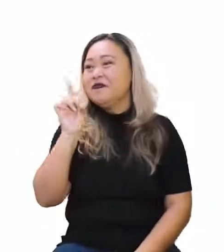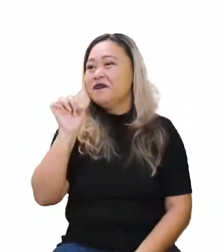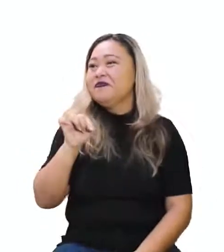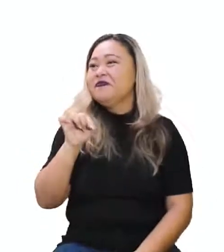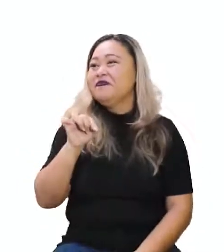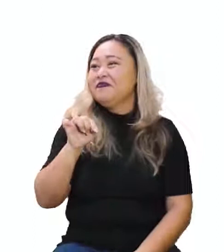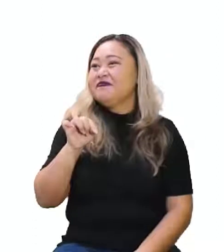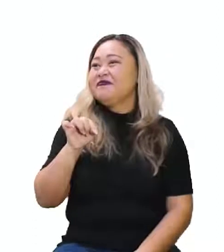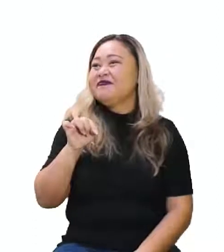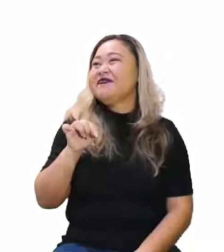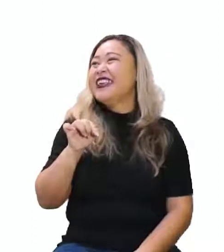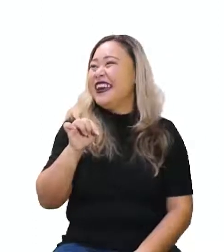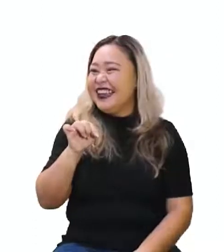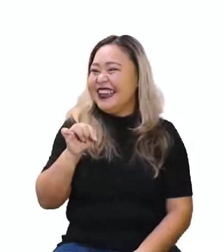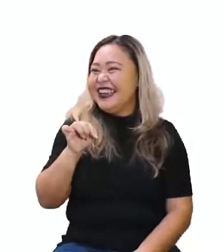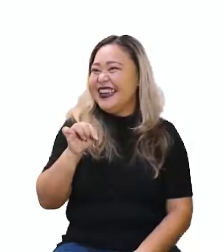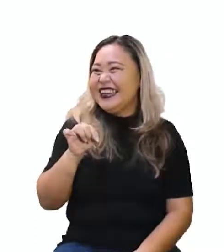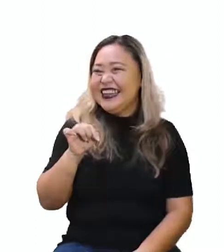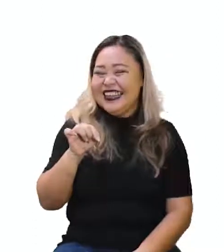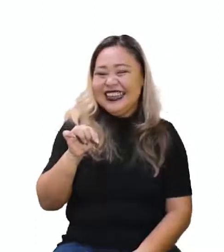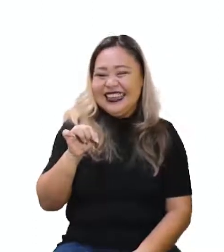domesticado.